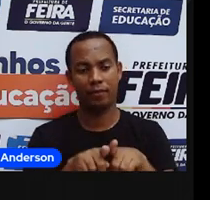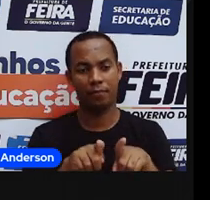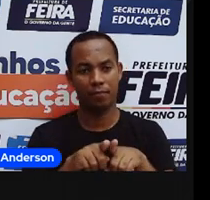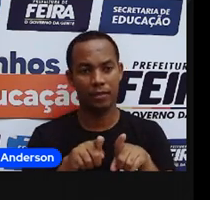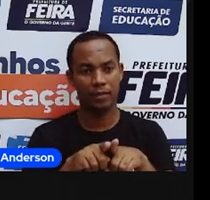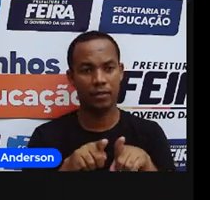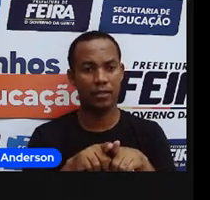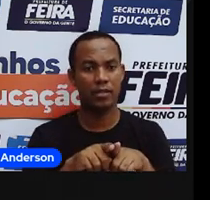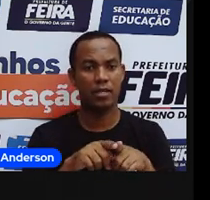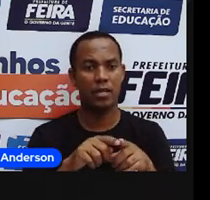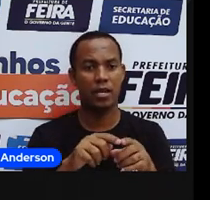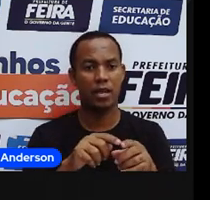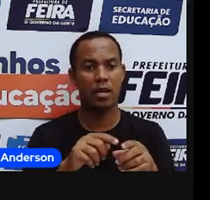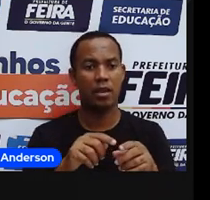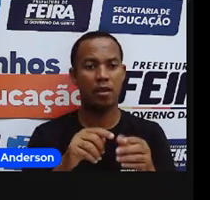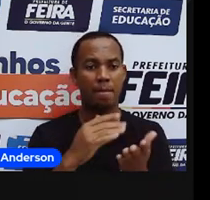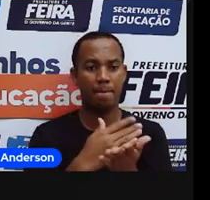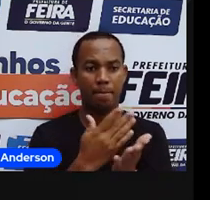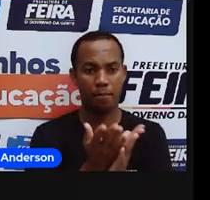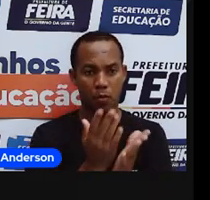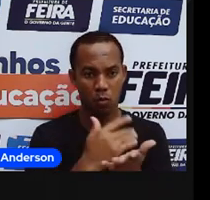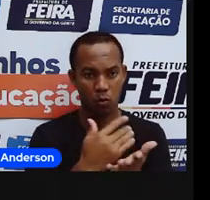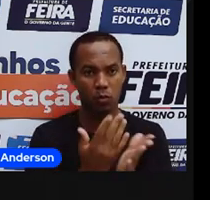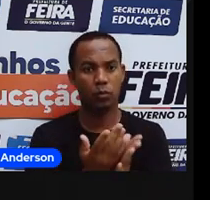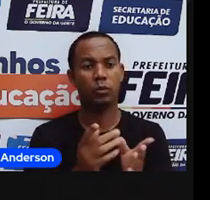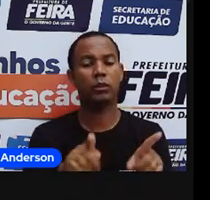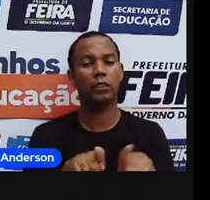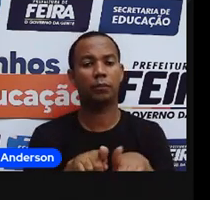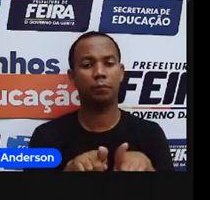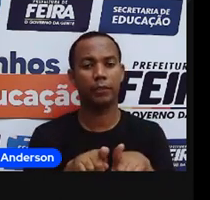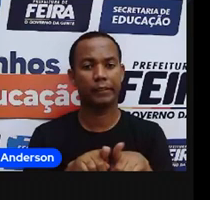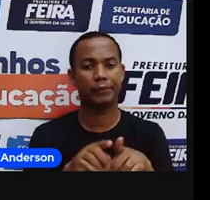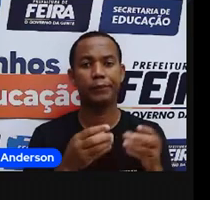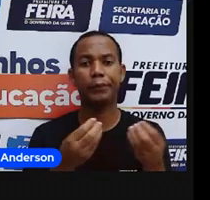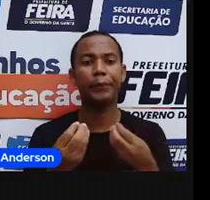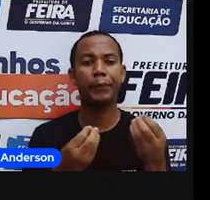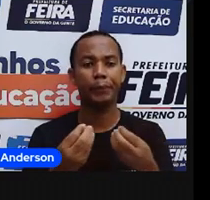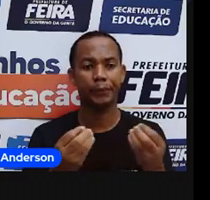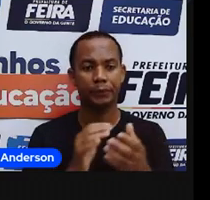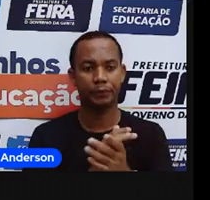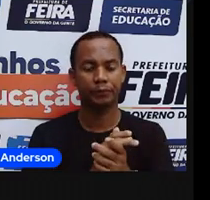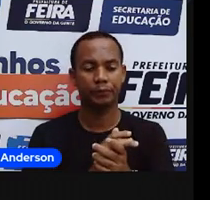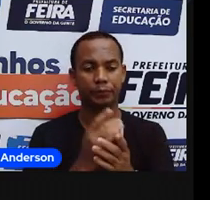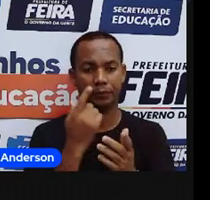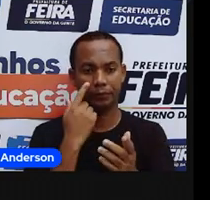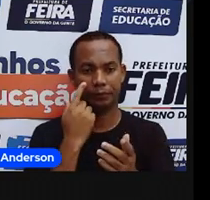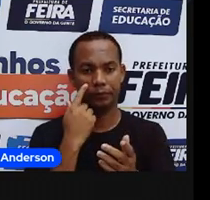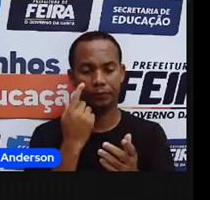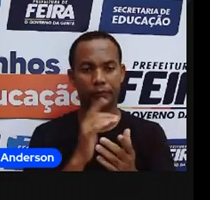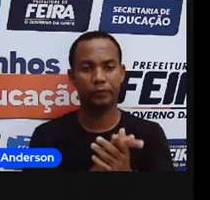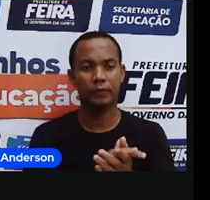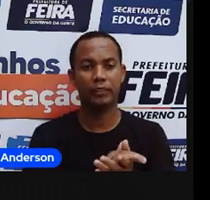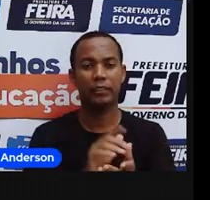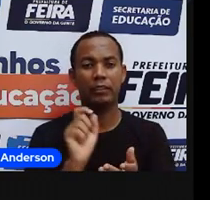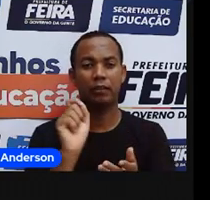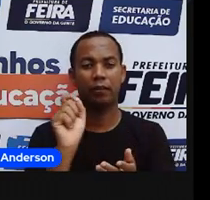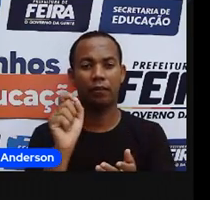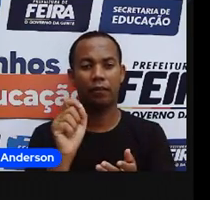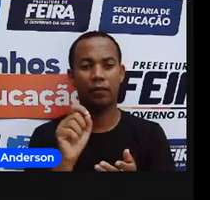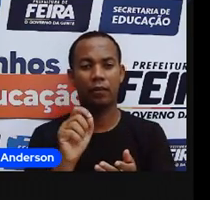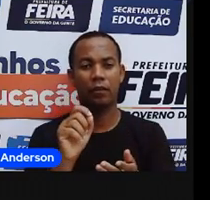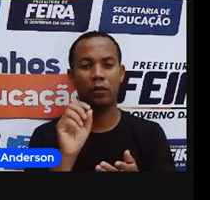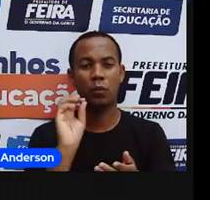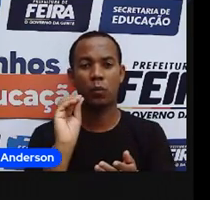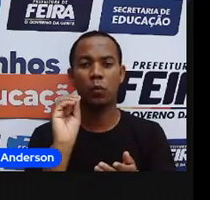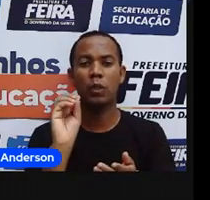quê? O bolo, que para a gente aqui existe uma diferença entre mandioca, né, e o aipim. Quem não tem trigo,